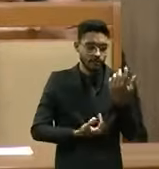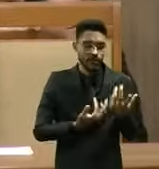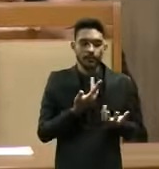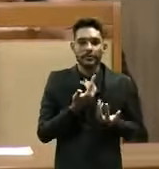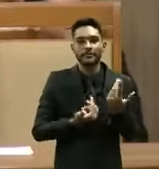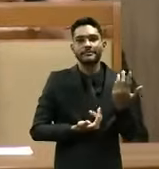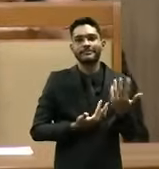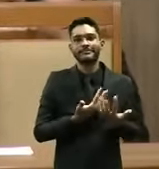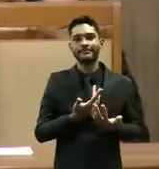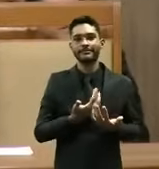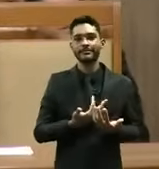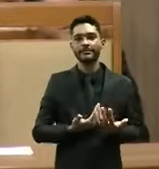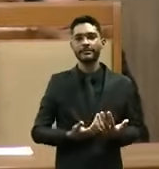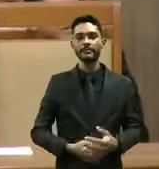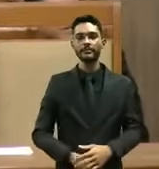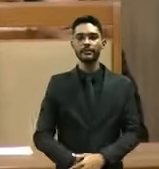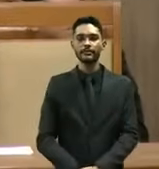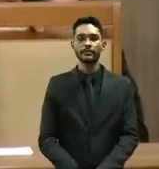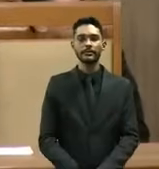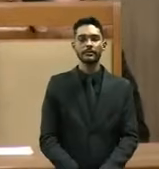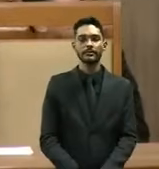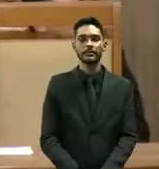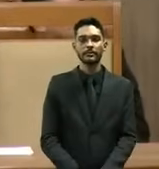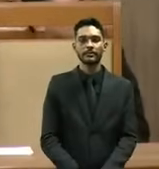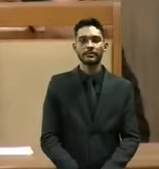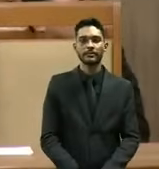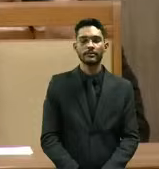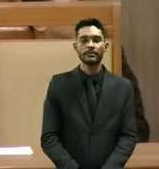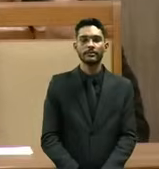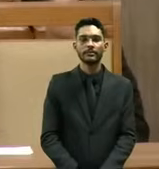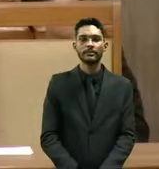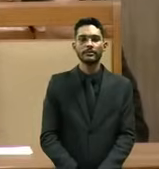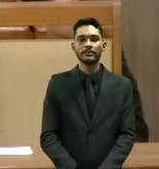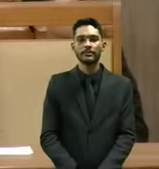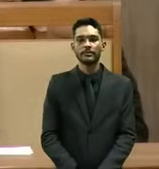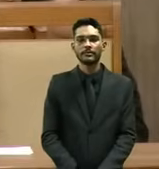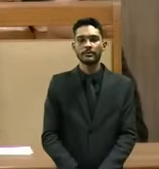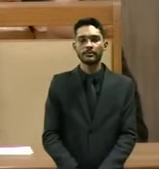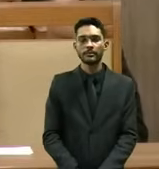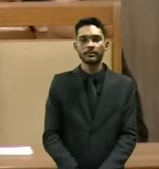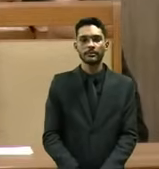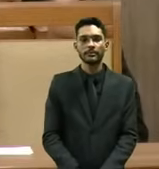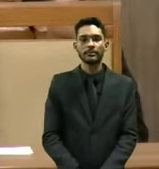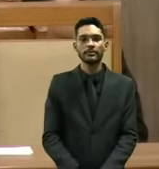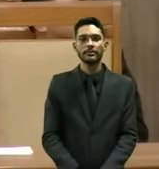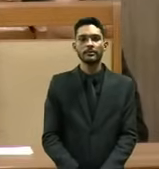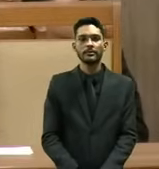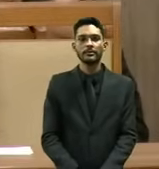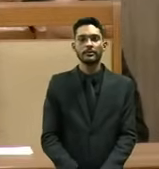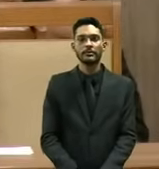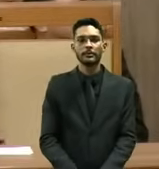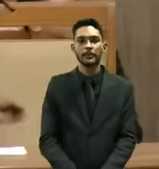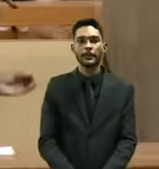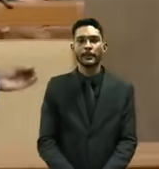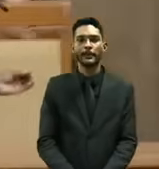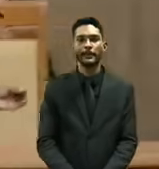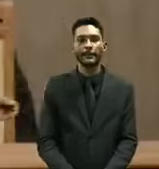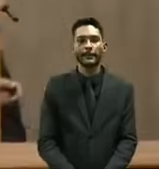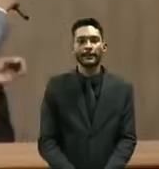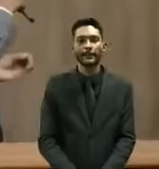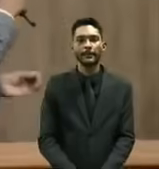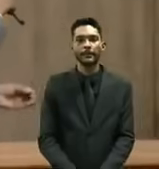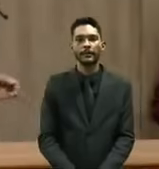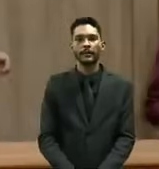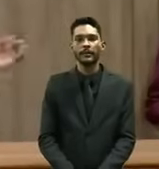Santo eu me lembrei vai ó coisa boa tudo na Bíblia portanto se Deus lhe